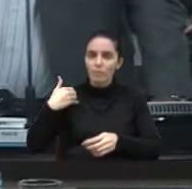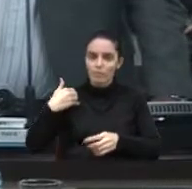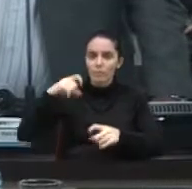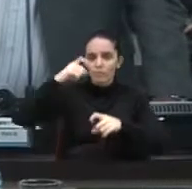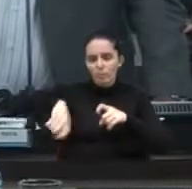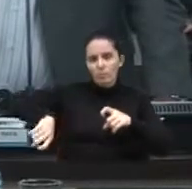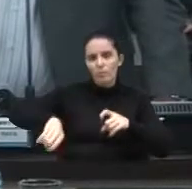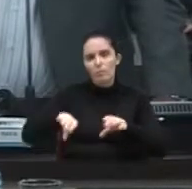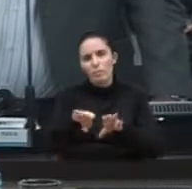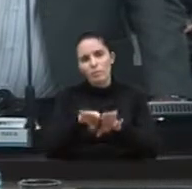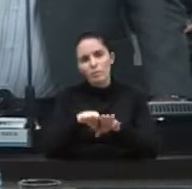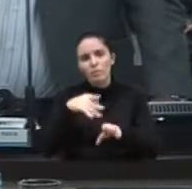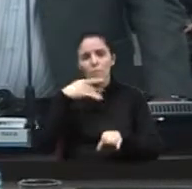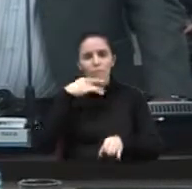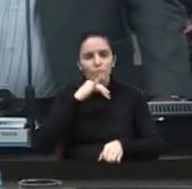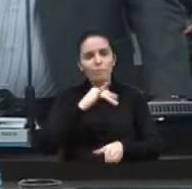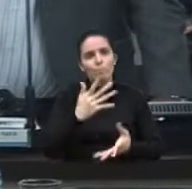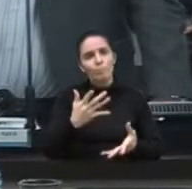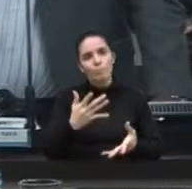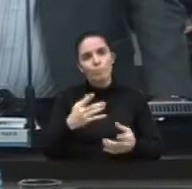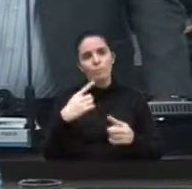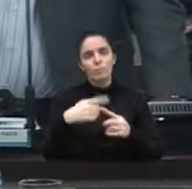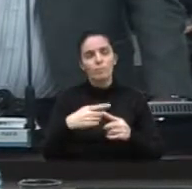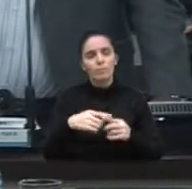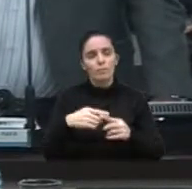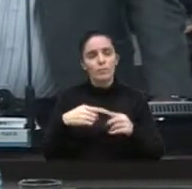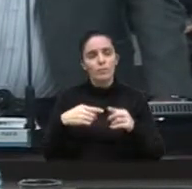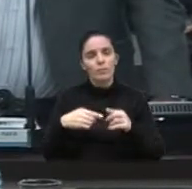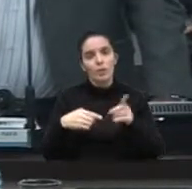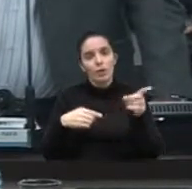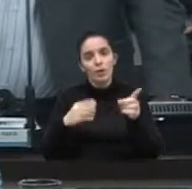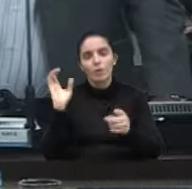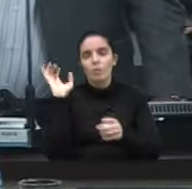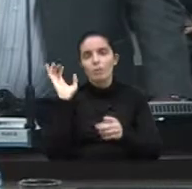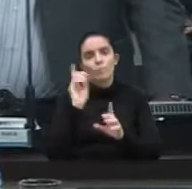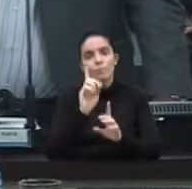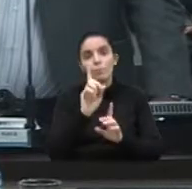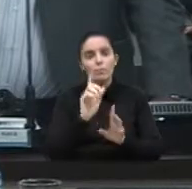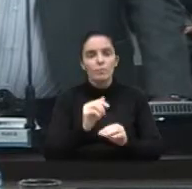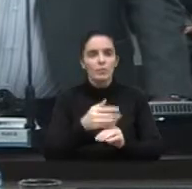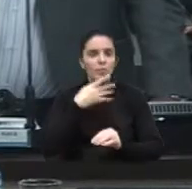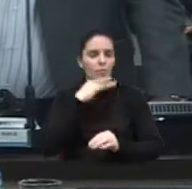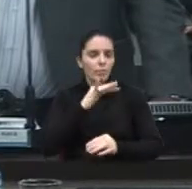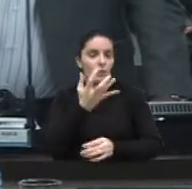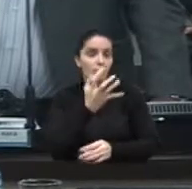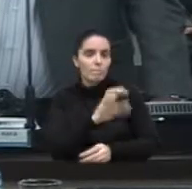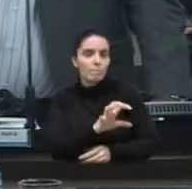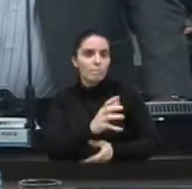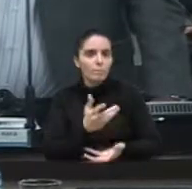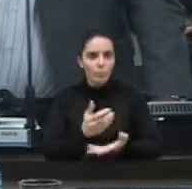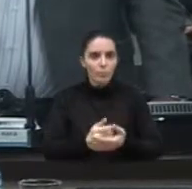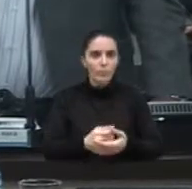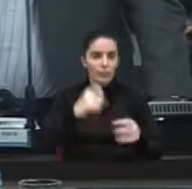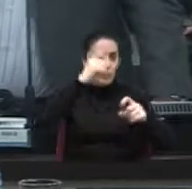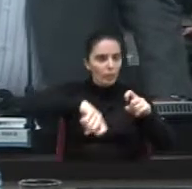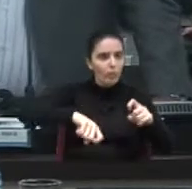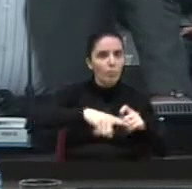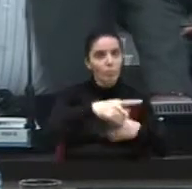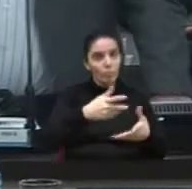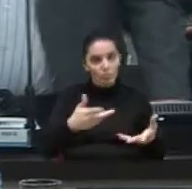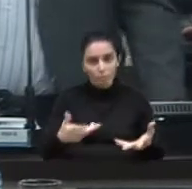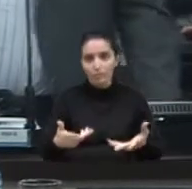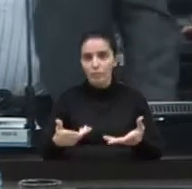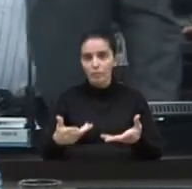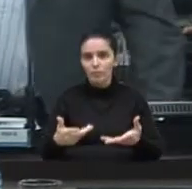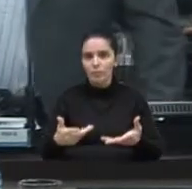pai para que ele não fosse homossexual. Então, o pai... Agora, nós, adultos, não sabemos como lidar com